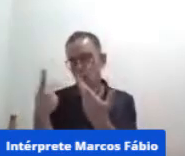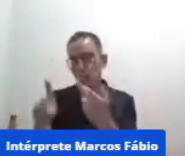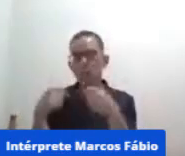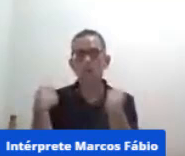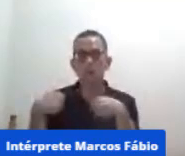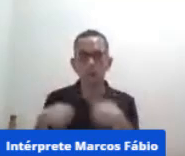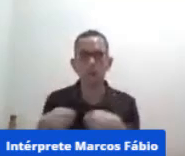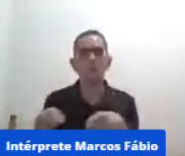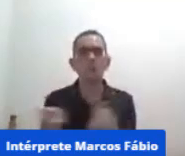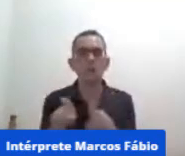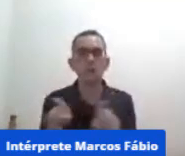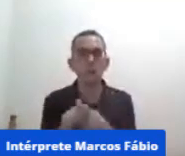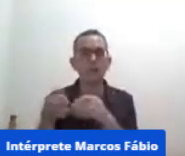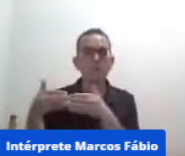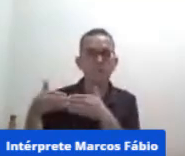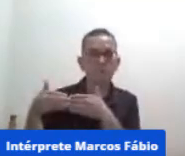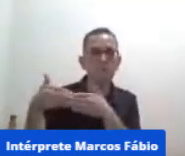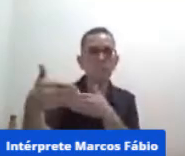daí, realizar